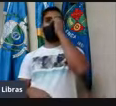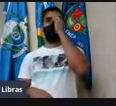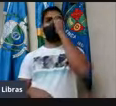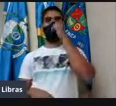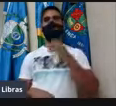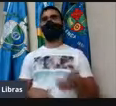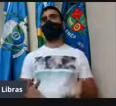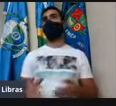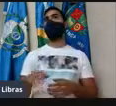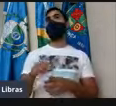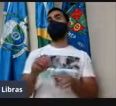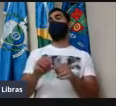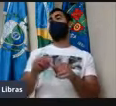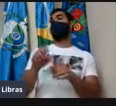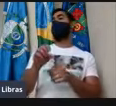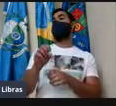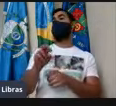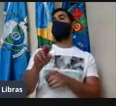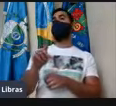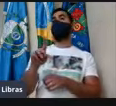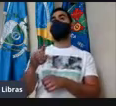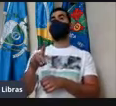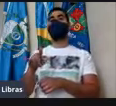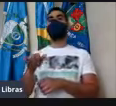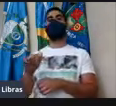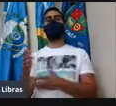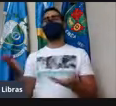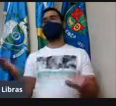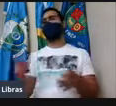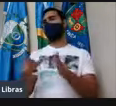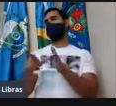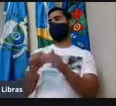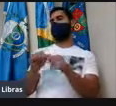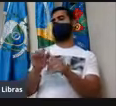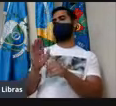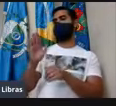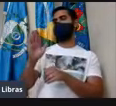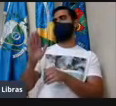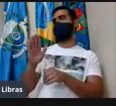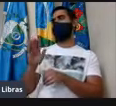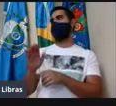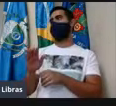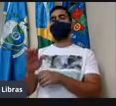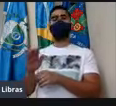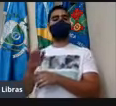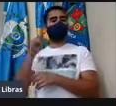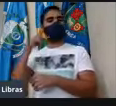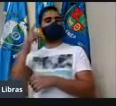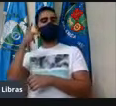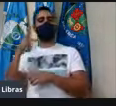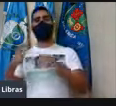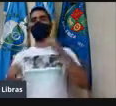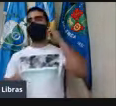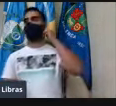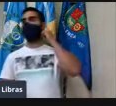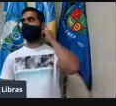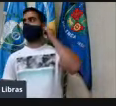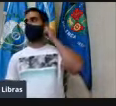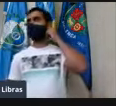ordem do dia. Mas antes, vamos fazer a presença das senhoras e dos senhores